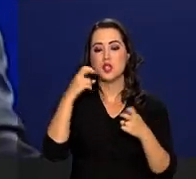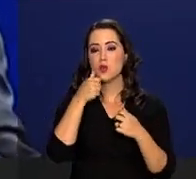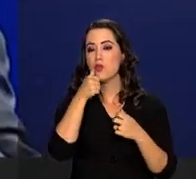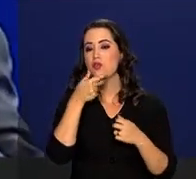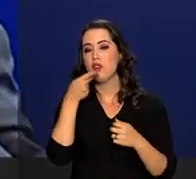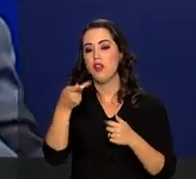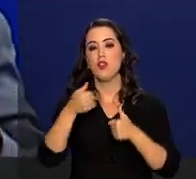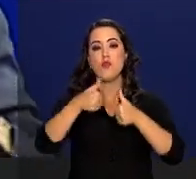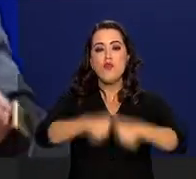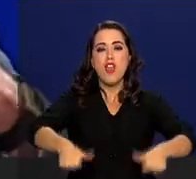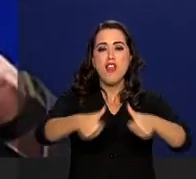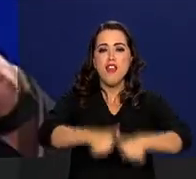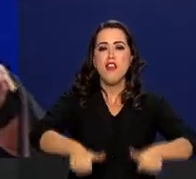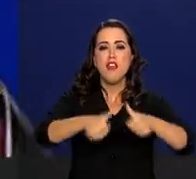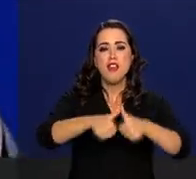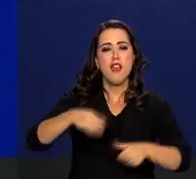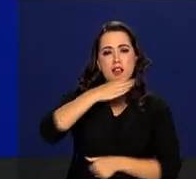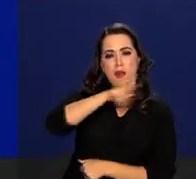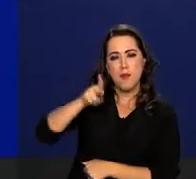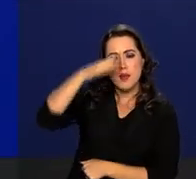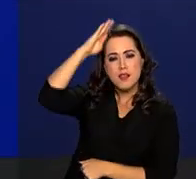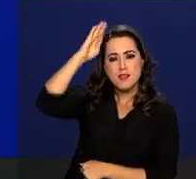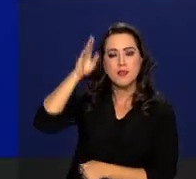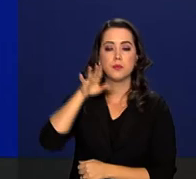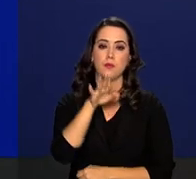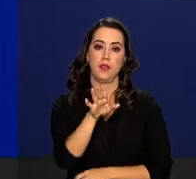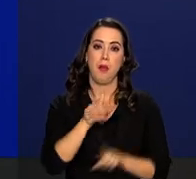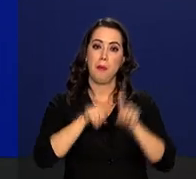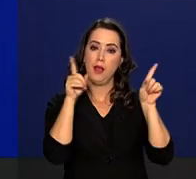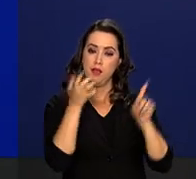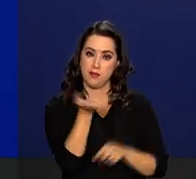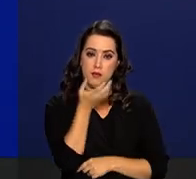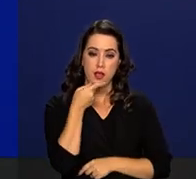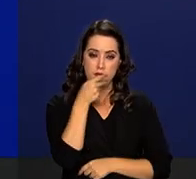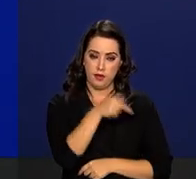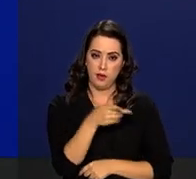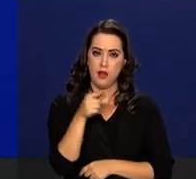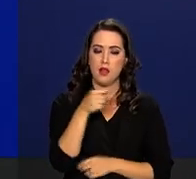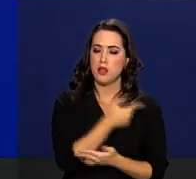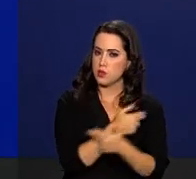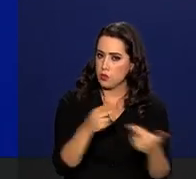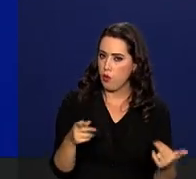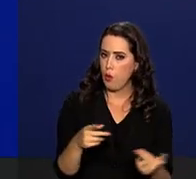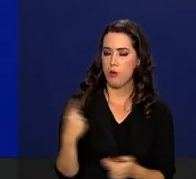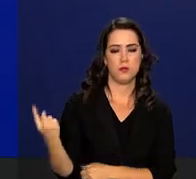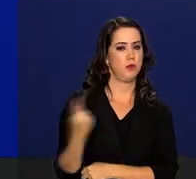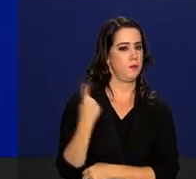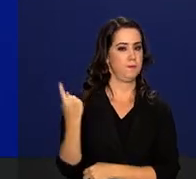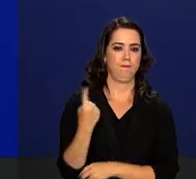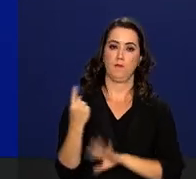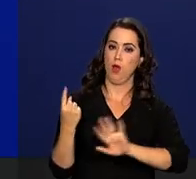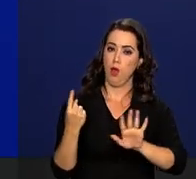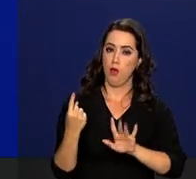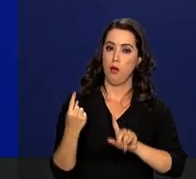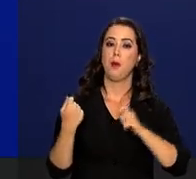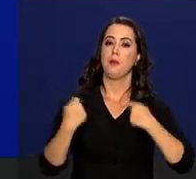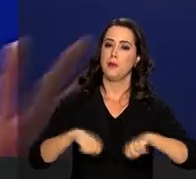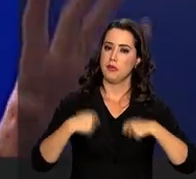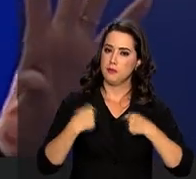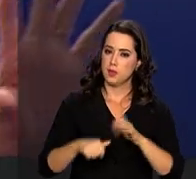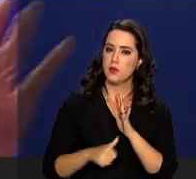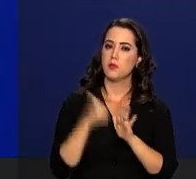que essas coisas ninguém faz sozinho. Em primeiro lugar, você precisa